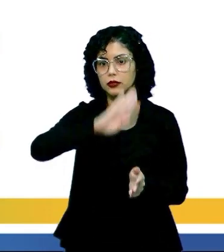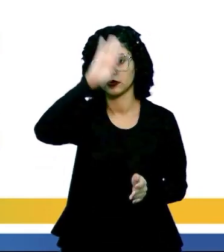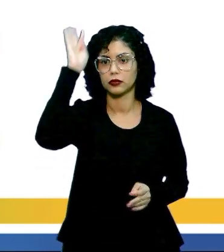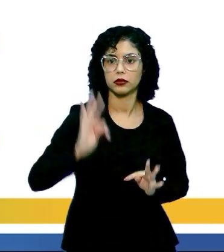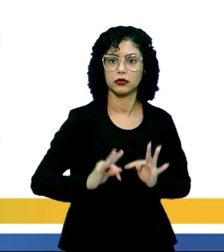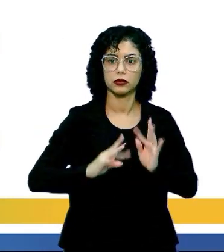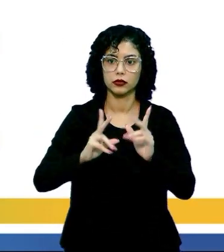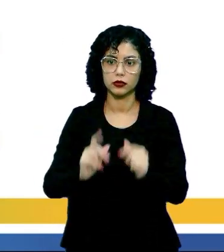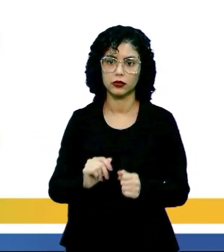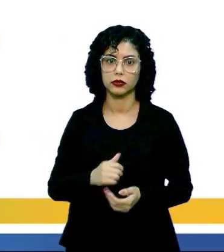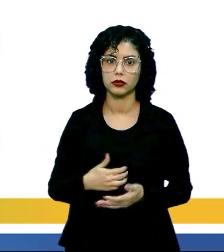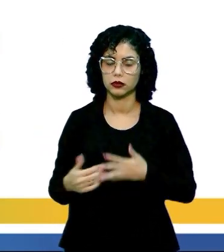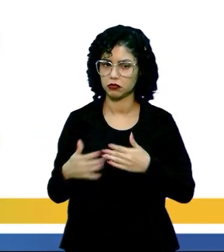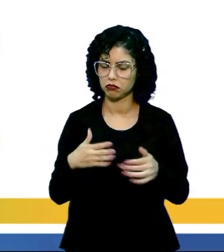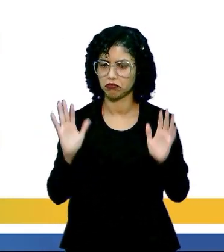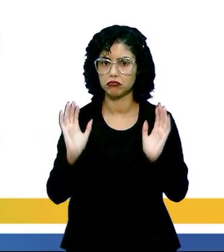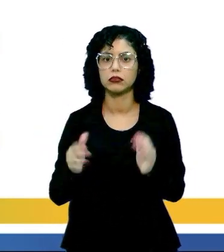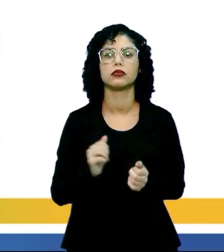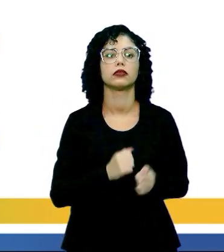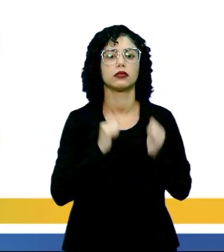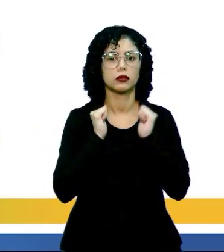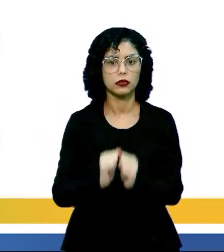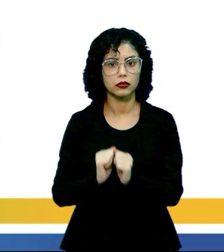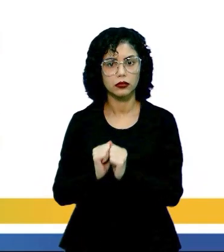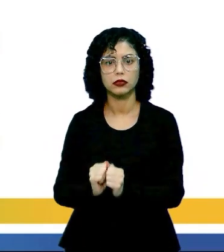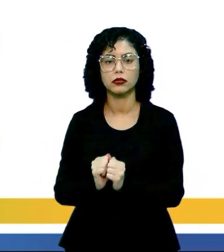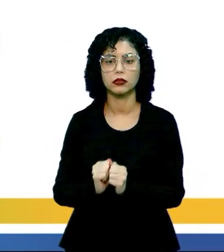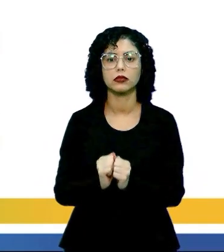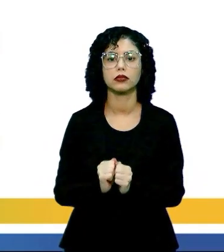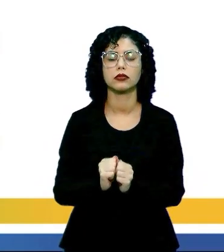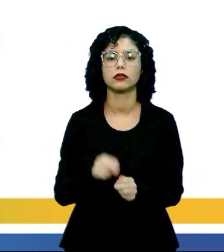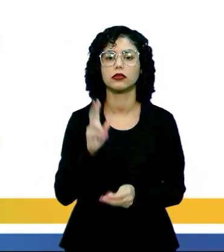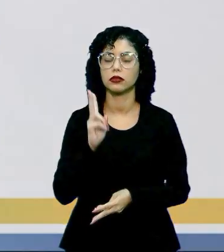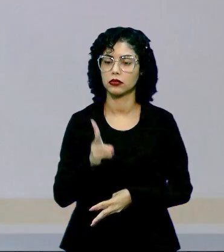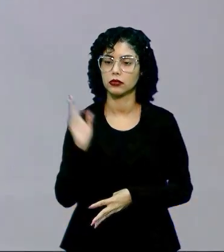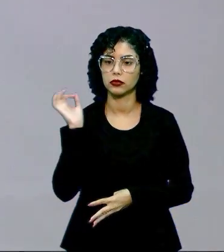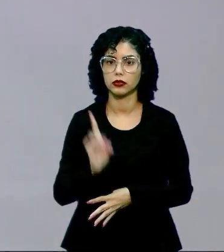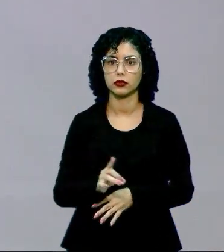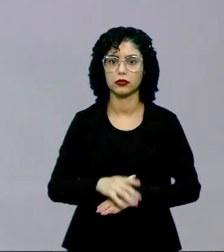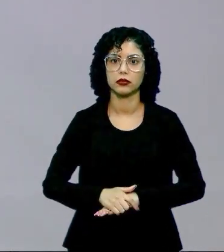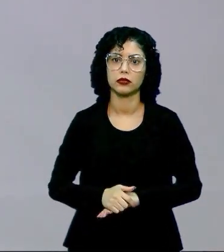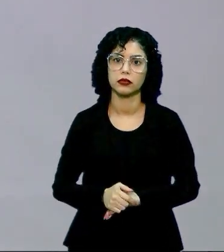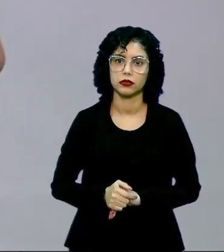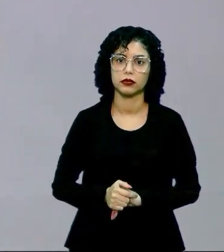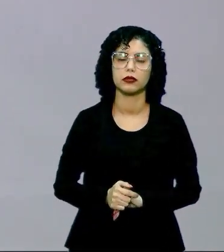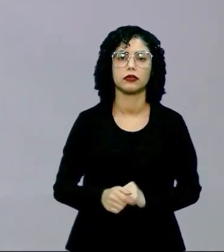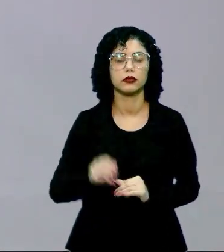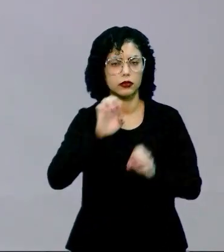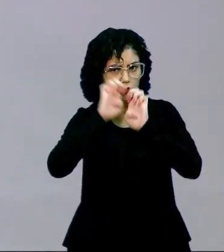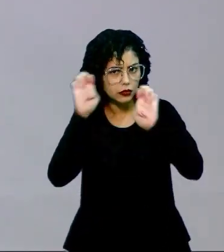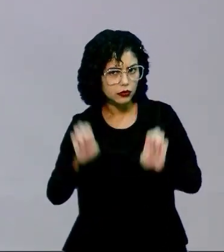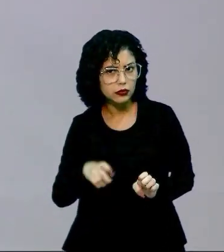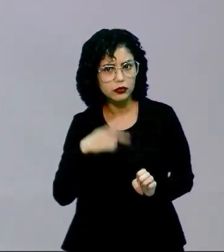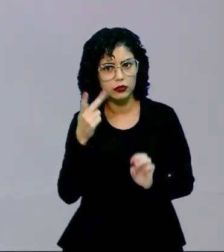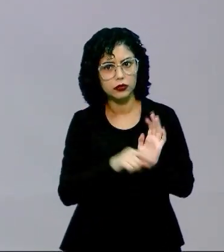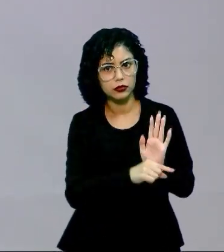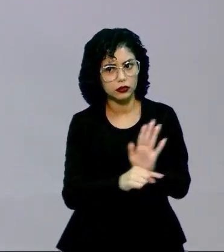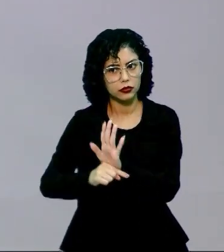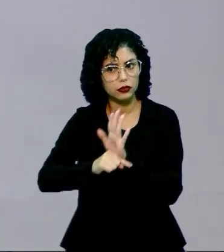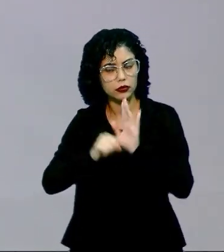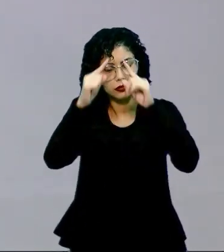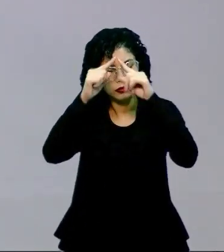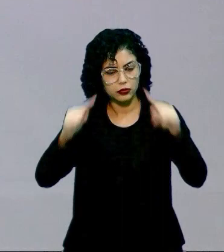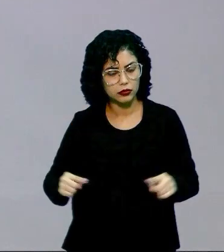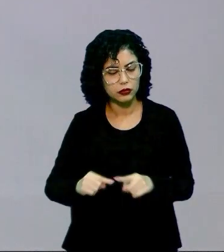Roma. Todos, indistintamente, eram partícipes dos poderes e dos mesmos direitos. Lembra da estrutura social que eu mostrei para